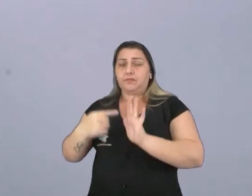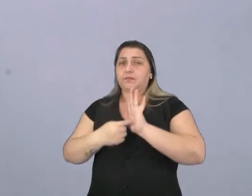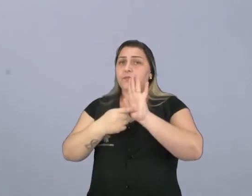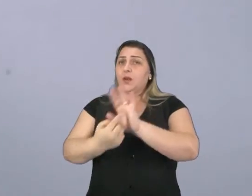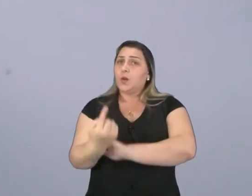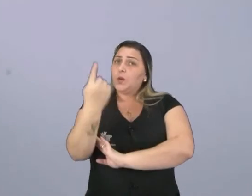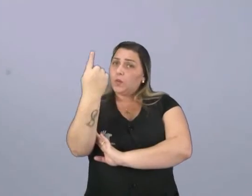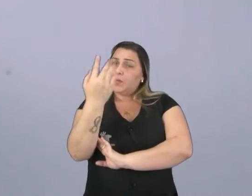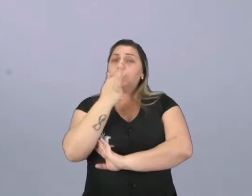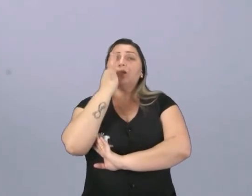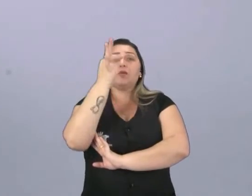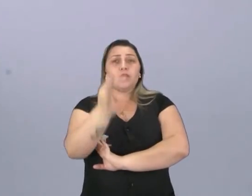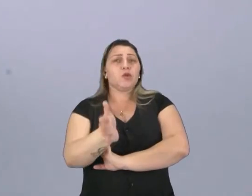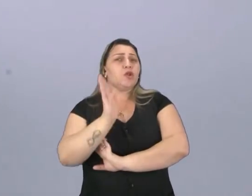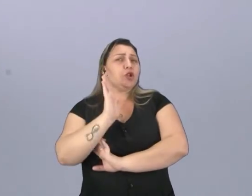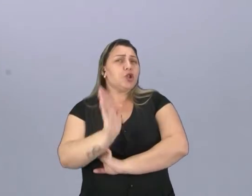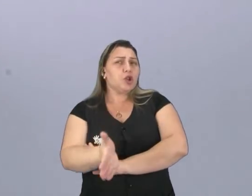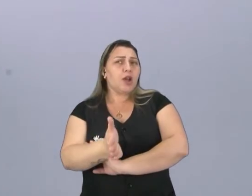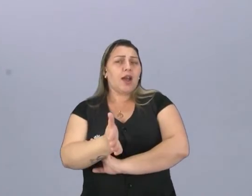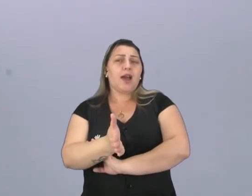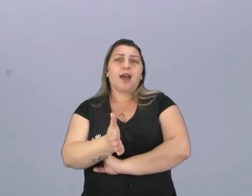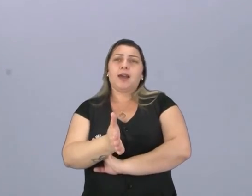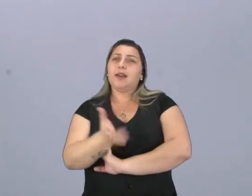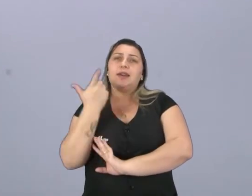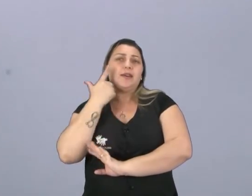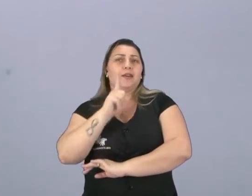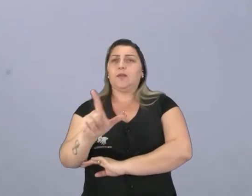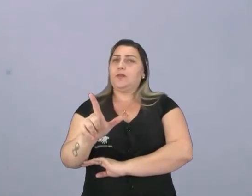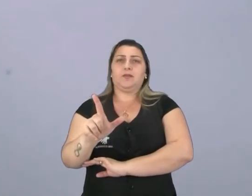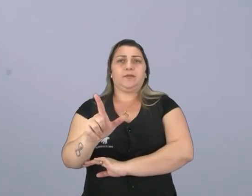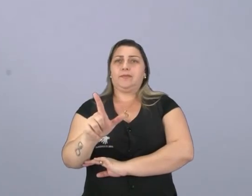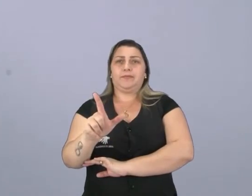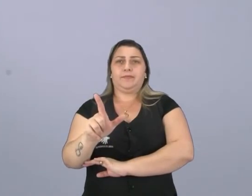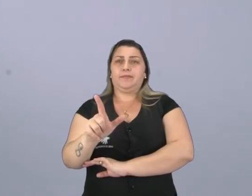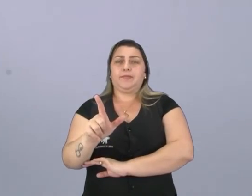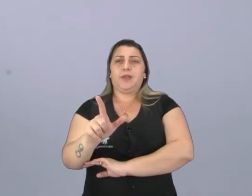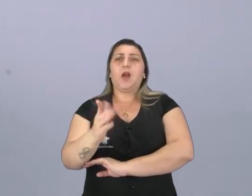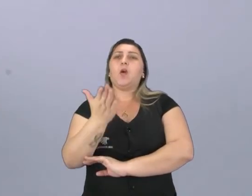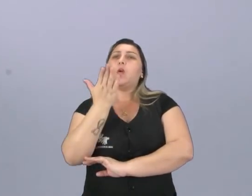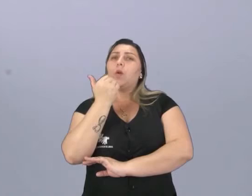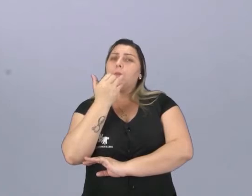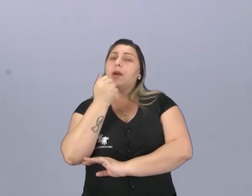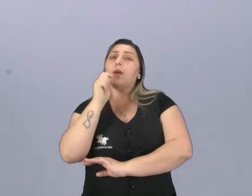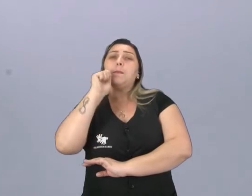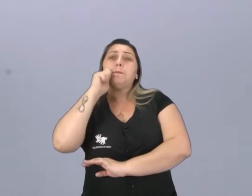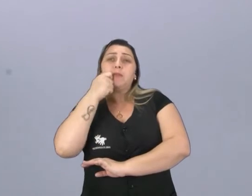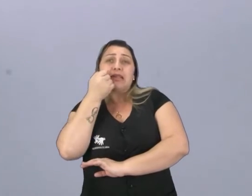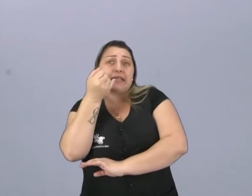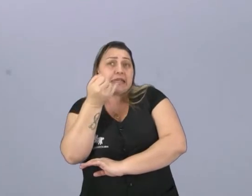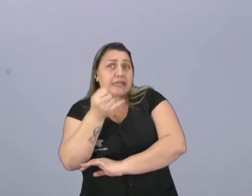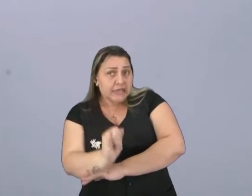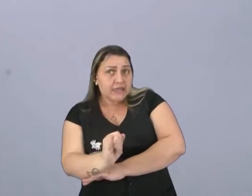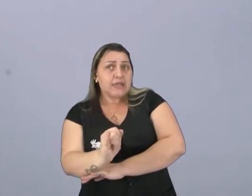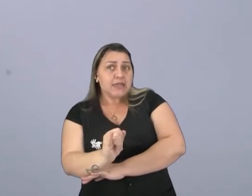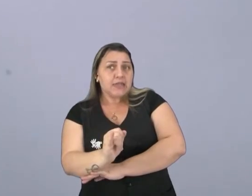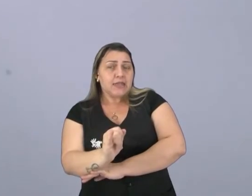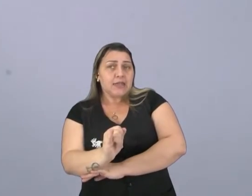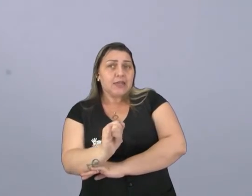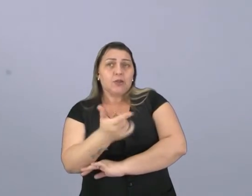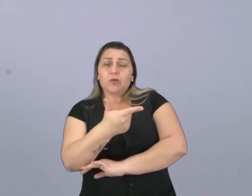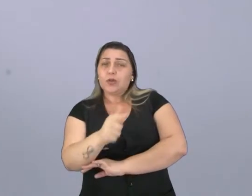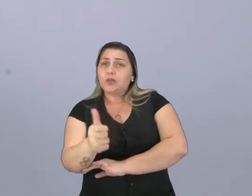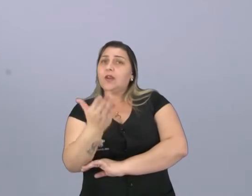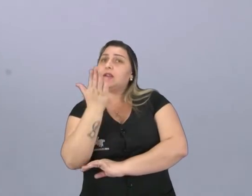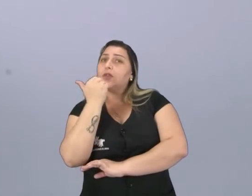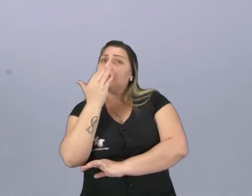um futuro que ele foi impedido de acontecer. Eu comeria o pão se não